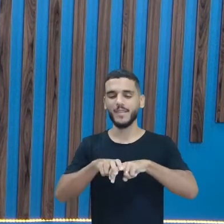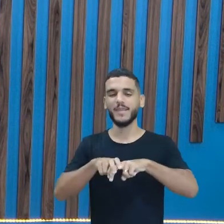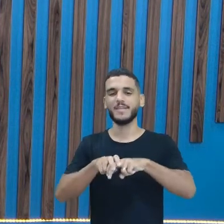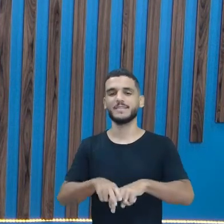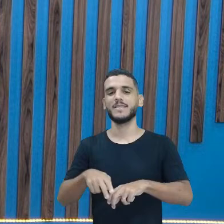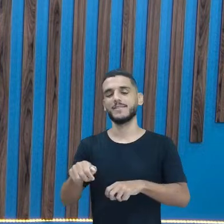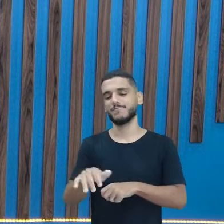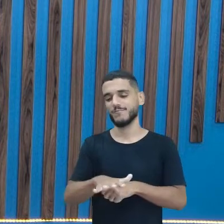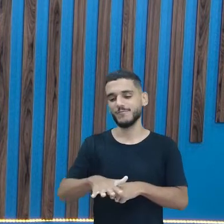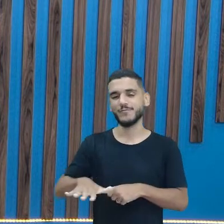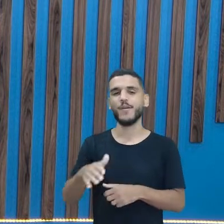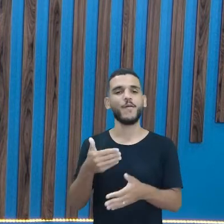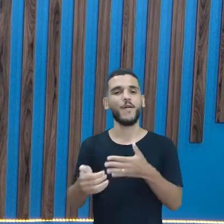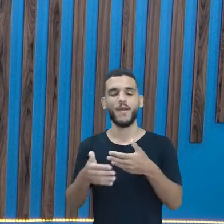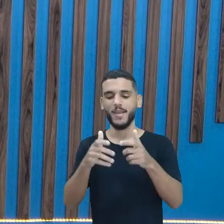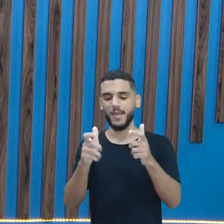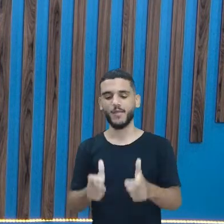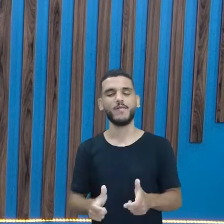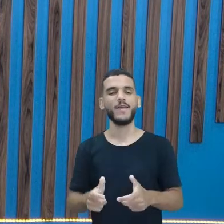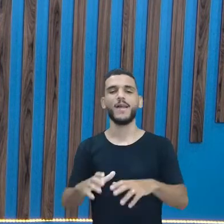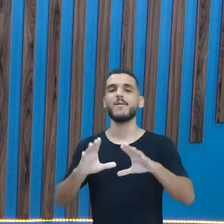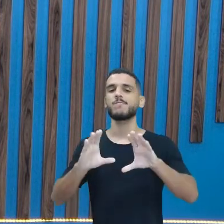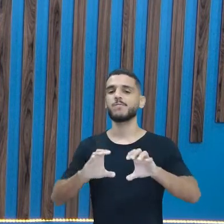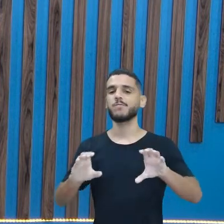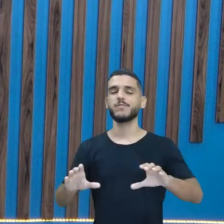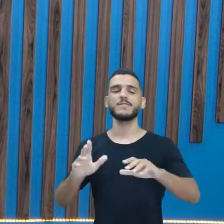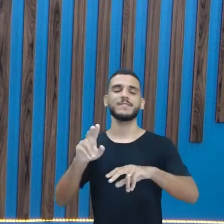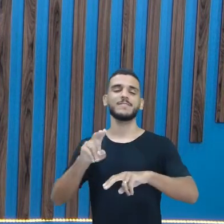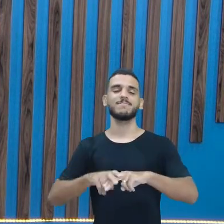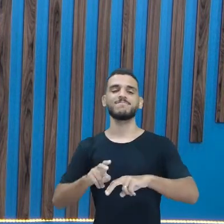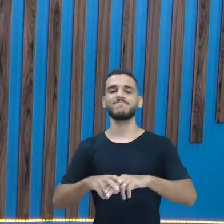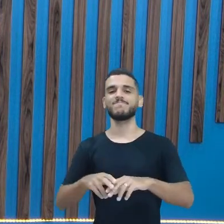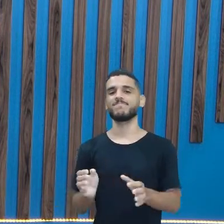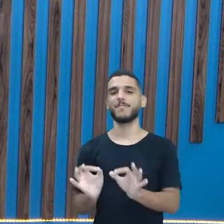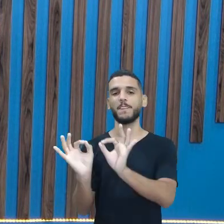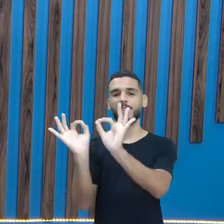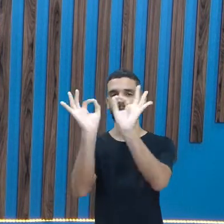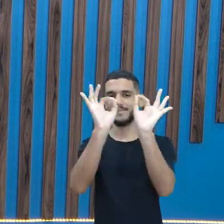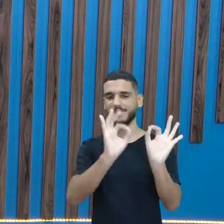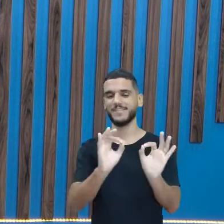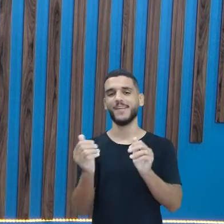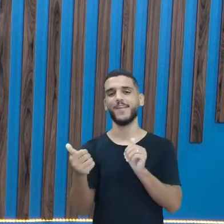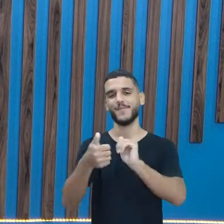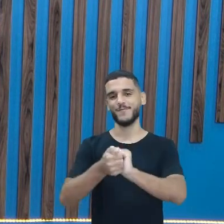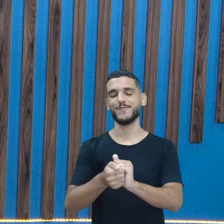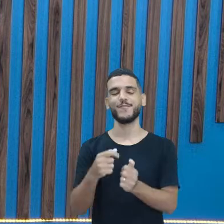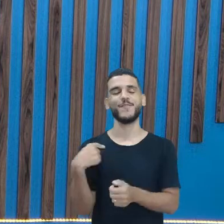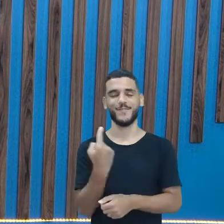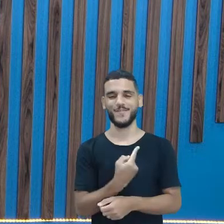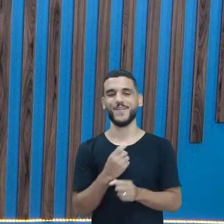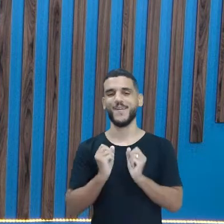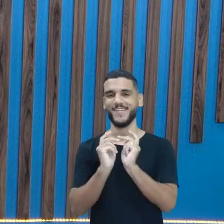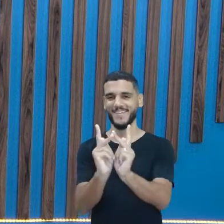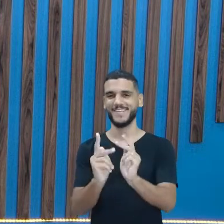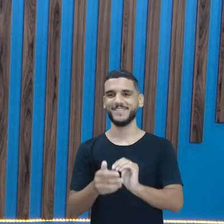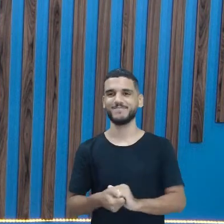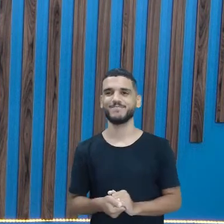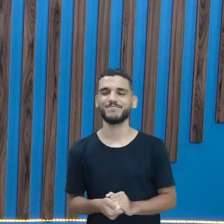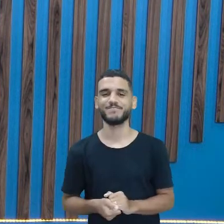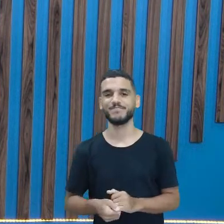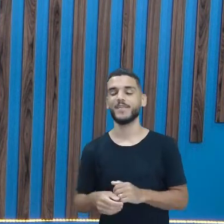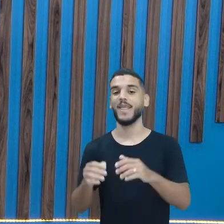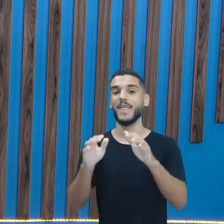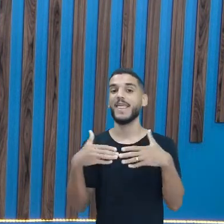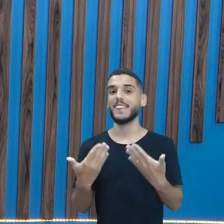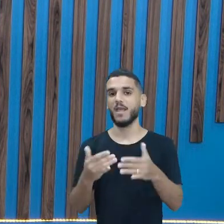chão, no tamborete, enfim, onde você se sentir mais confortável. O importante é a sua companhia com a gente. Então, vamos lá. Dando aqueles